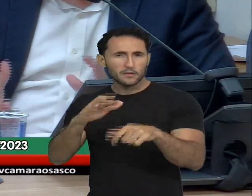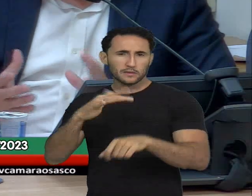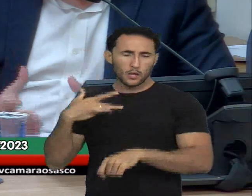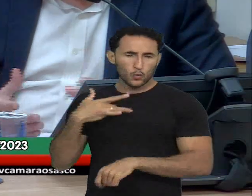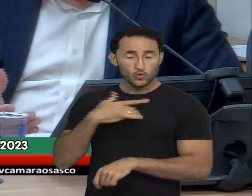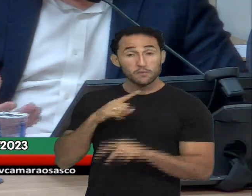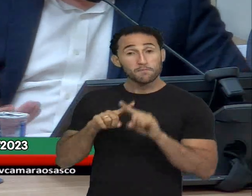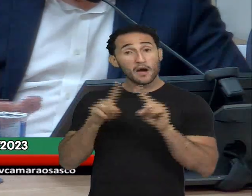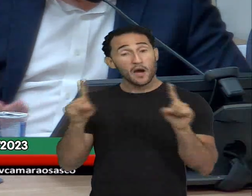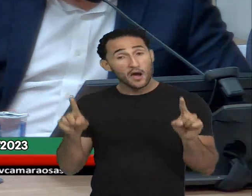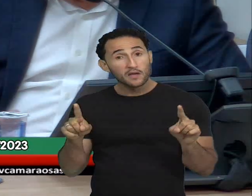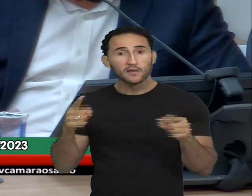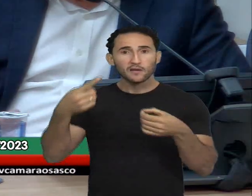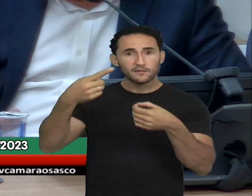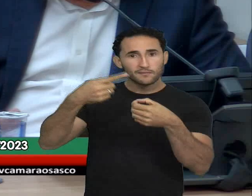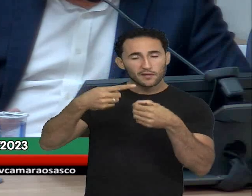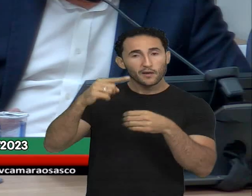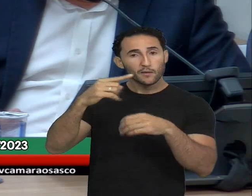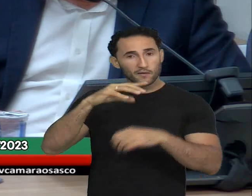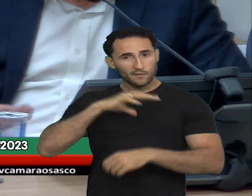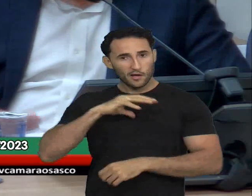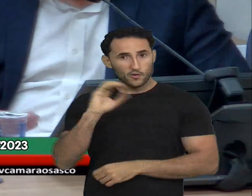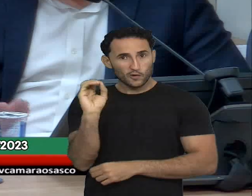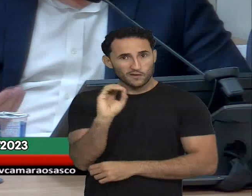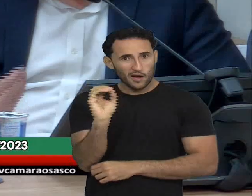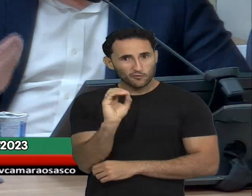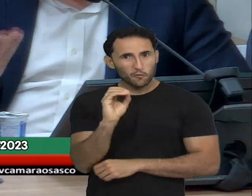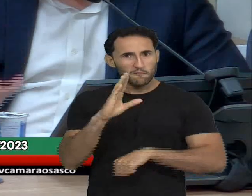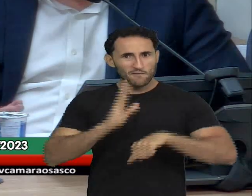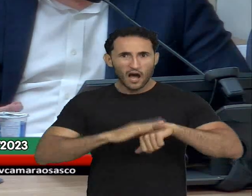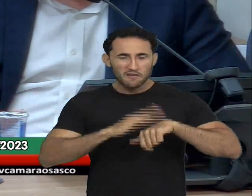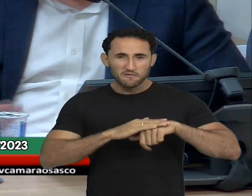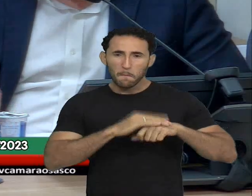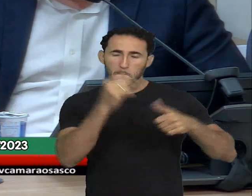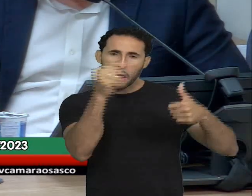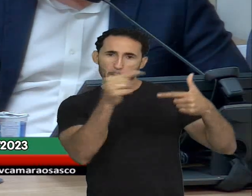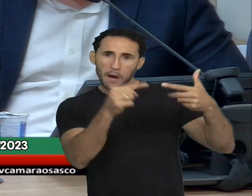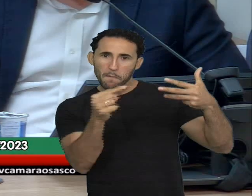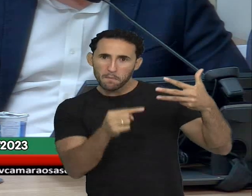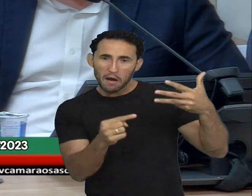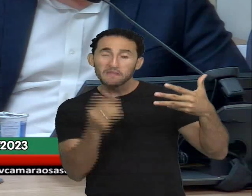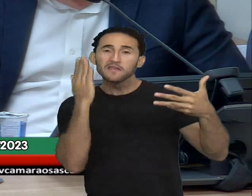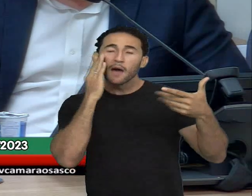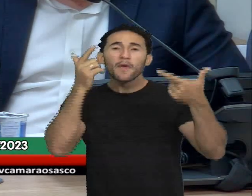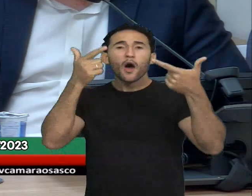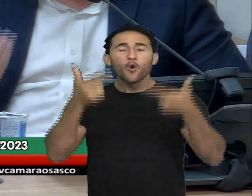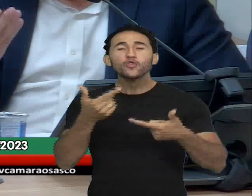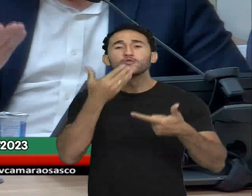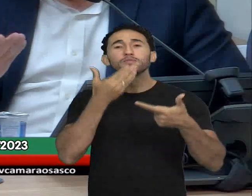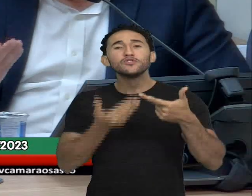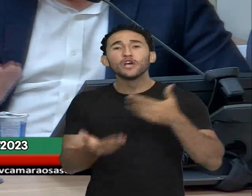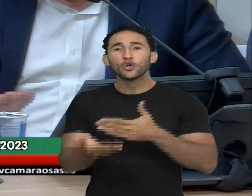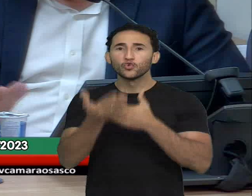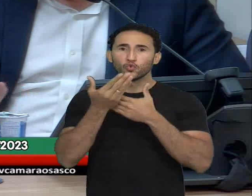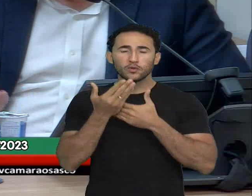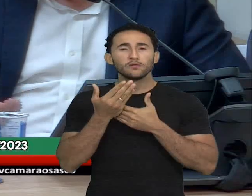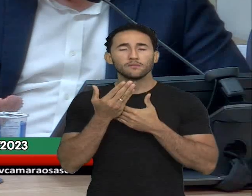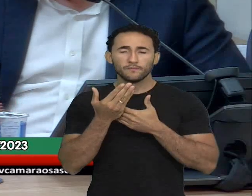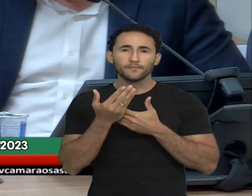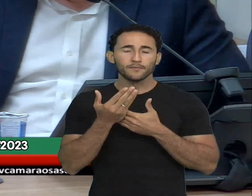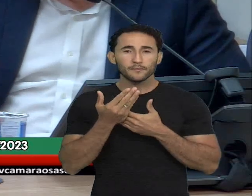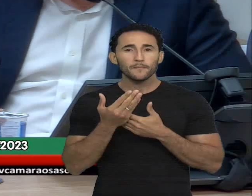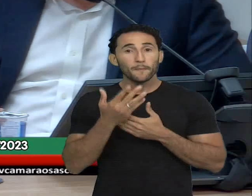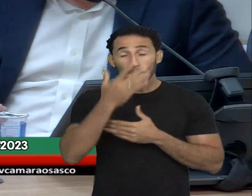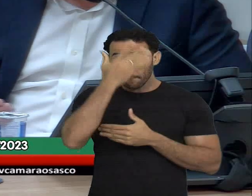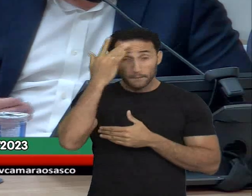isso. Agora, o município fazendo, o município sabe onde tem que vir buscar. Não atendemos, acho que só